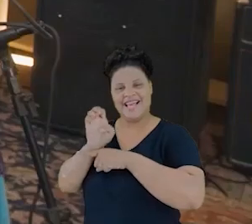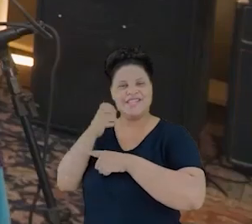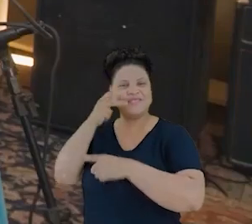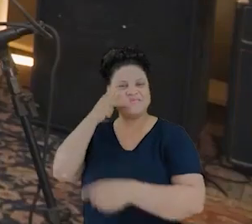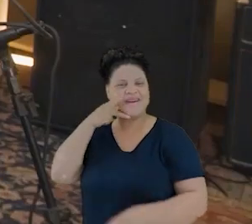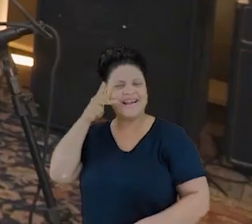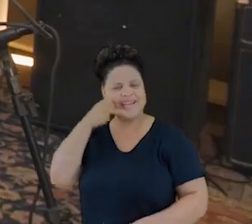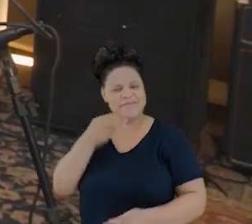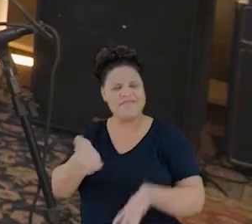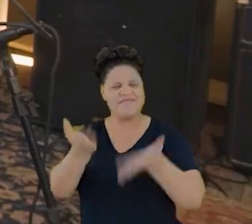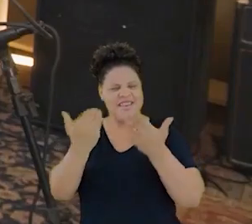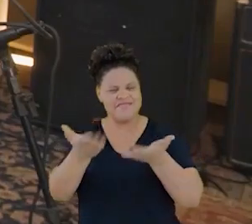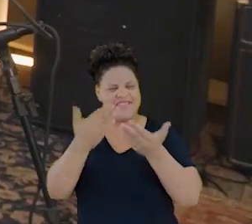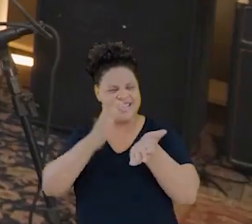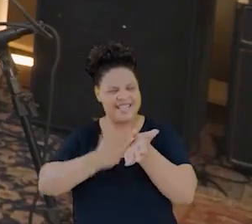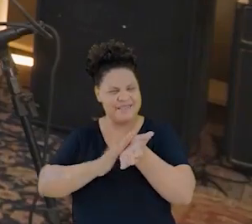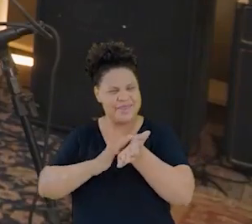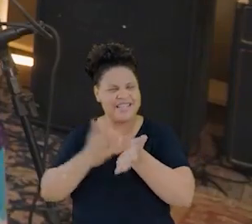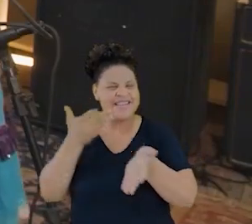gostosa.